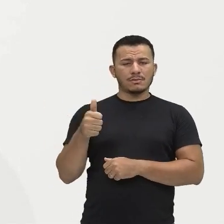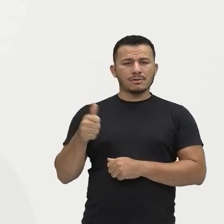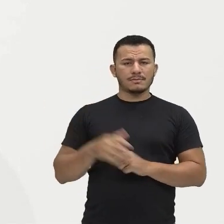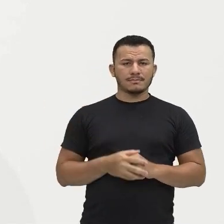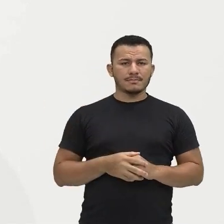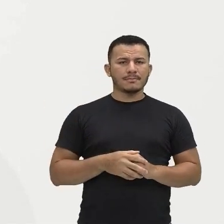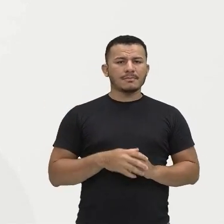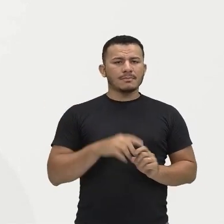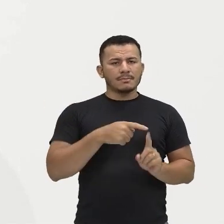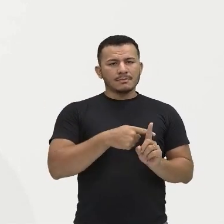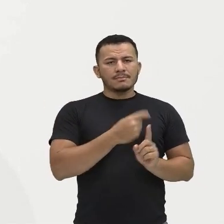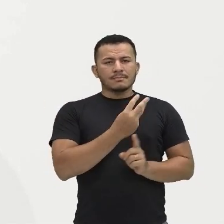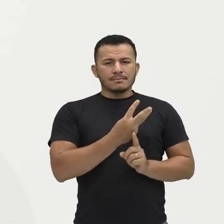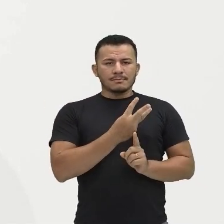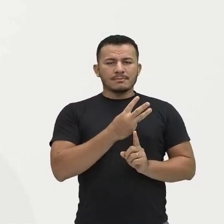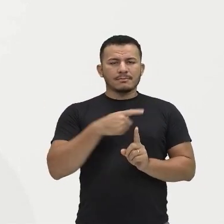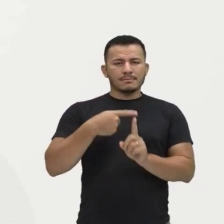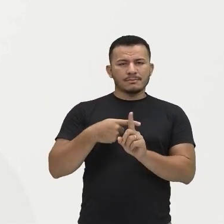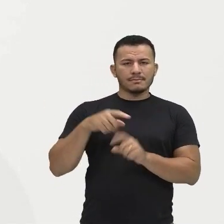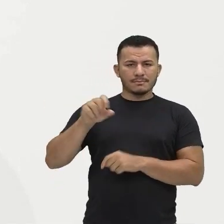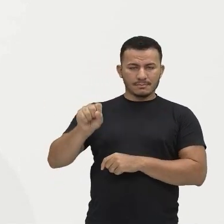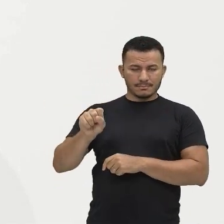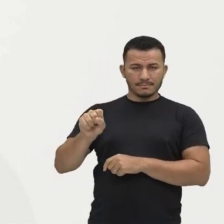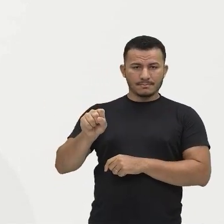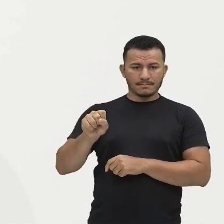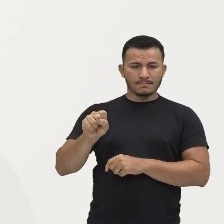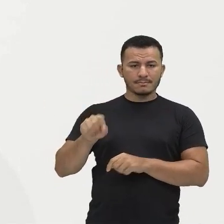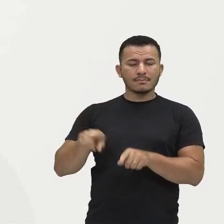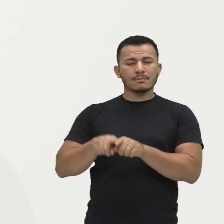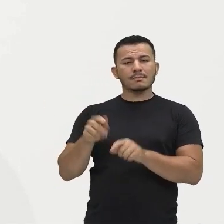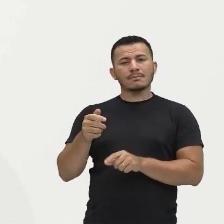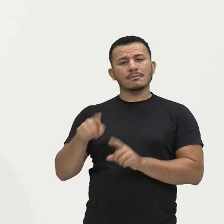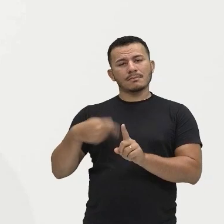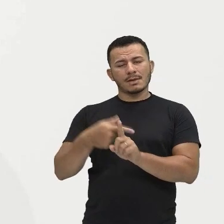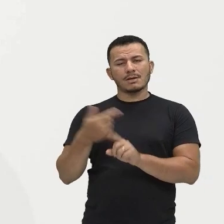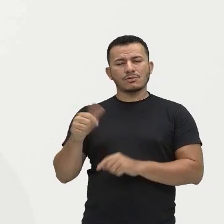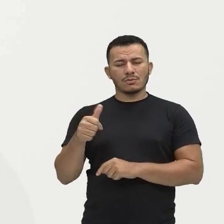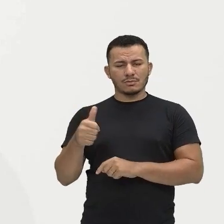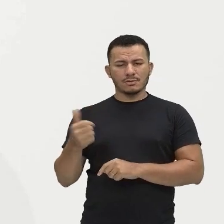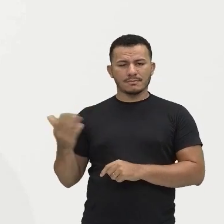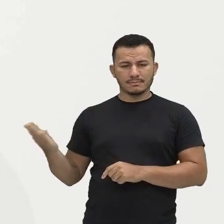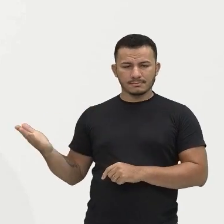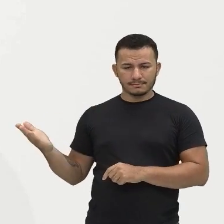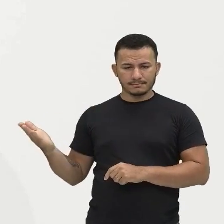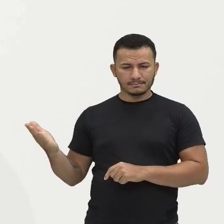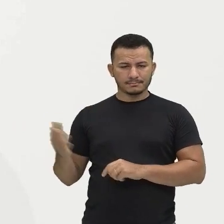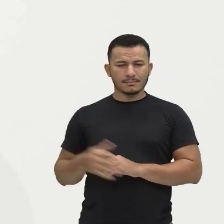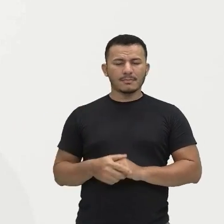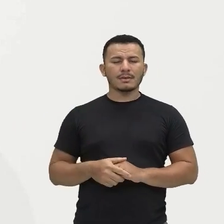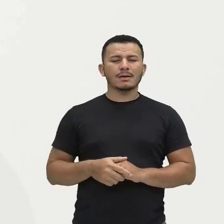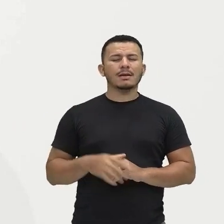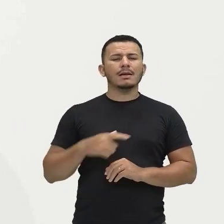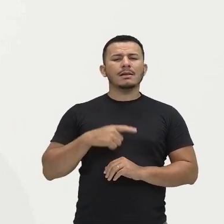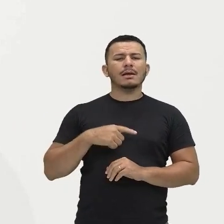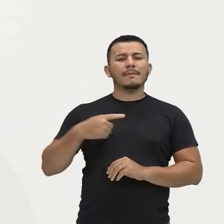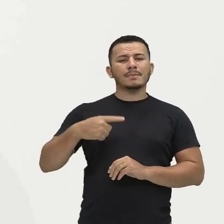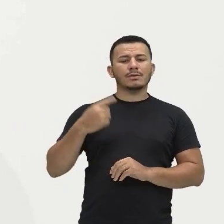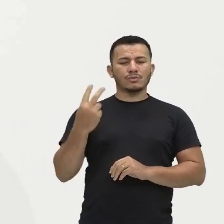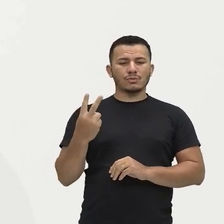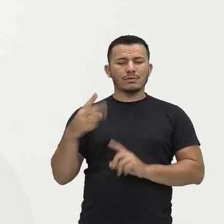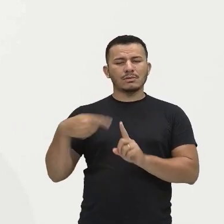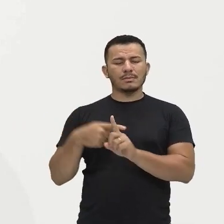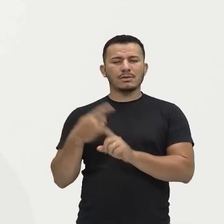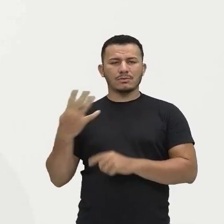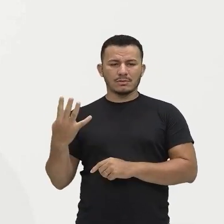mais 3 com mais 8. Isso vai me dar mais 11, que está aqui. Ó. Sobrando quem? Menos 2 e